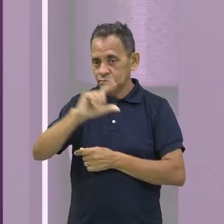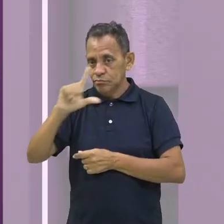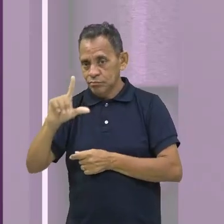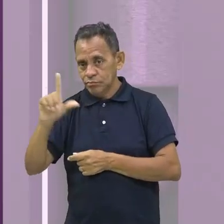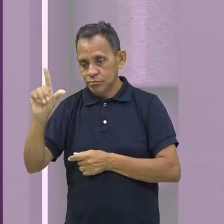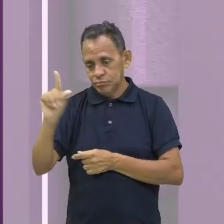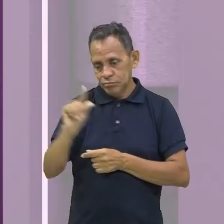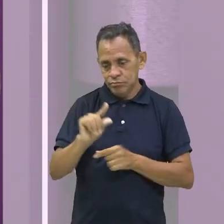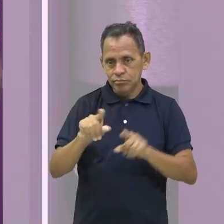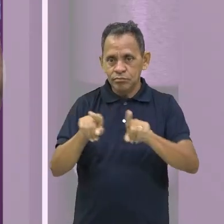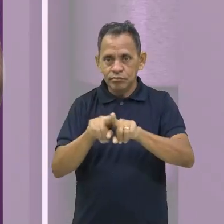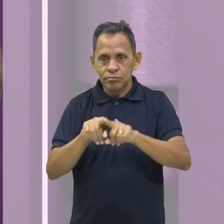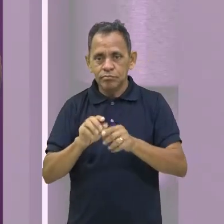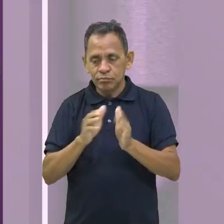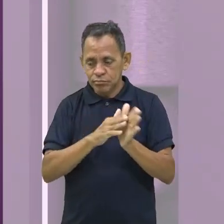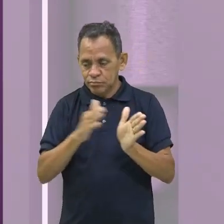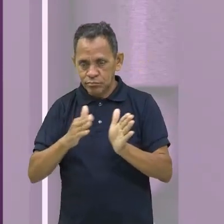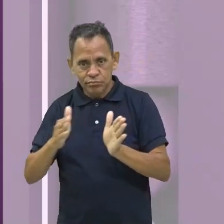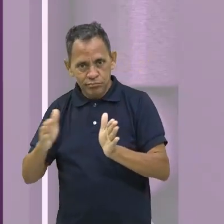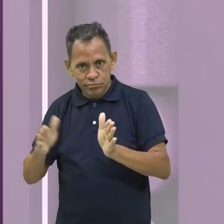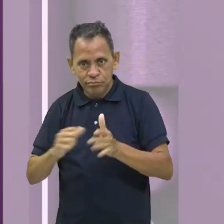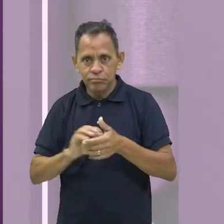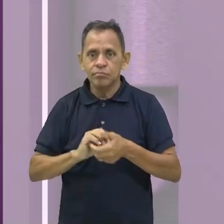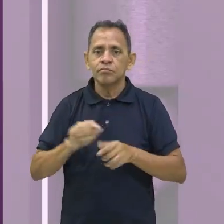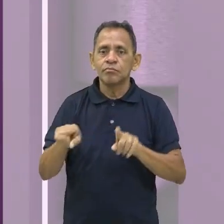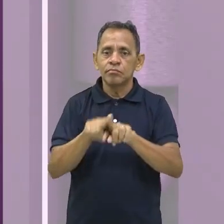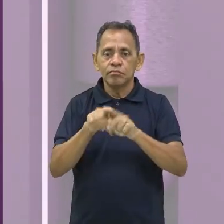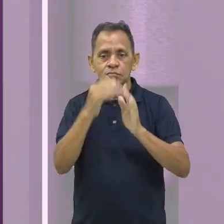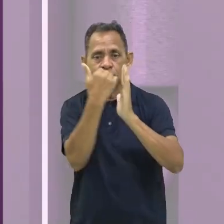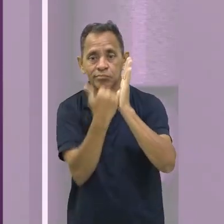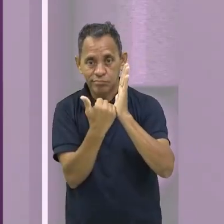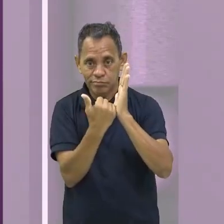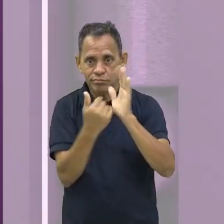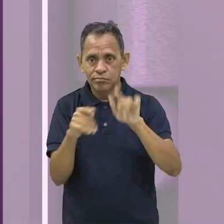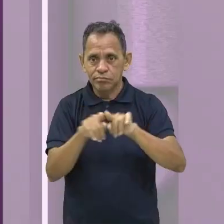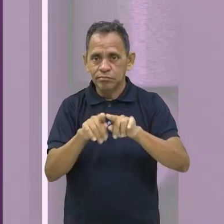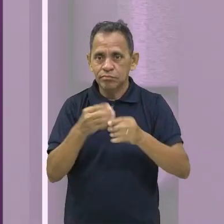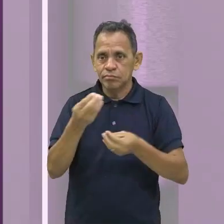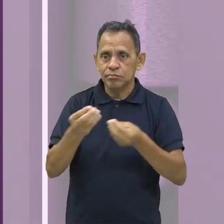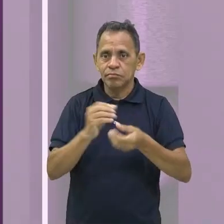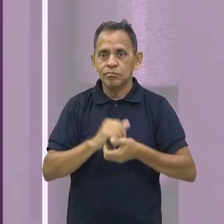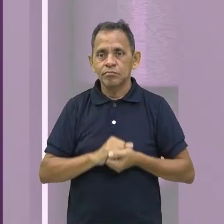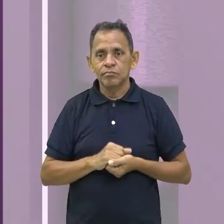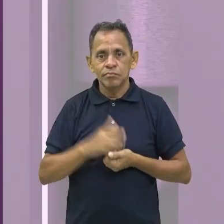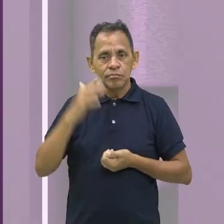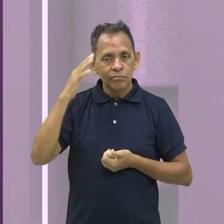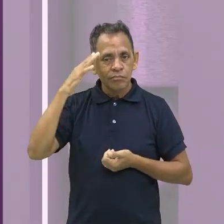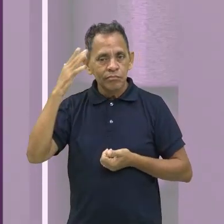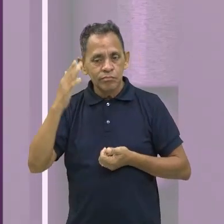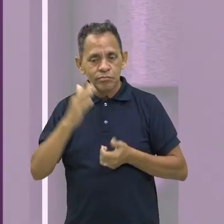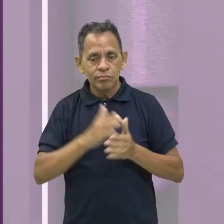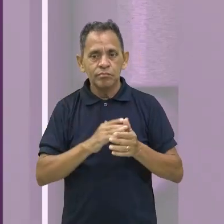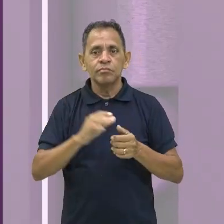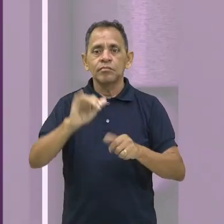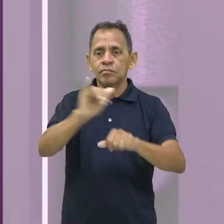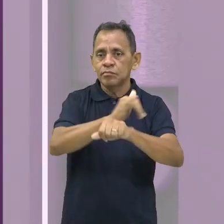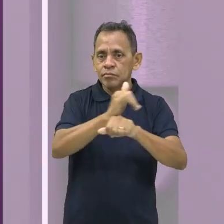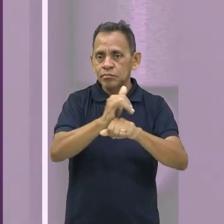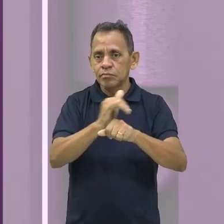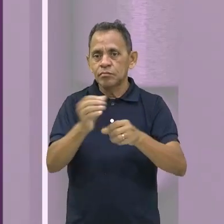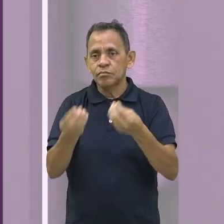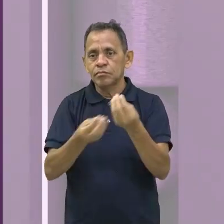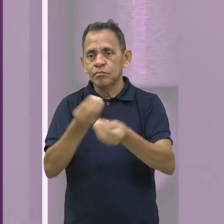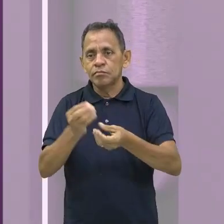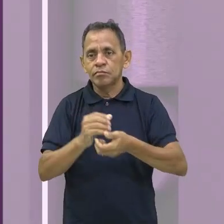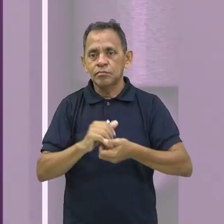até mesmo um aumento e depois um desconto, né? Sempre isso acontecendo sucessivamente. E aí você viu que para resolver,